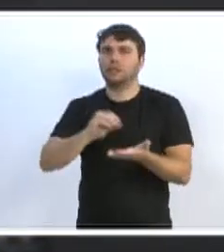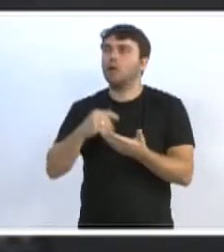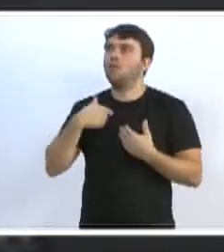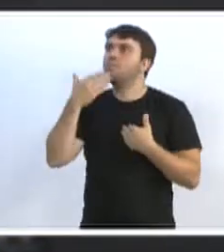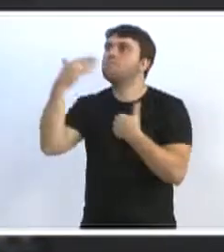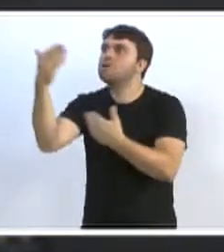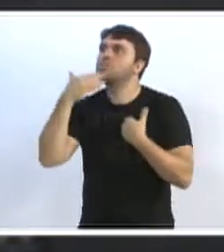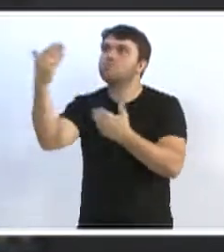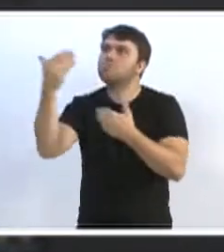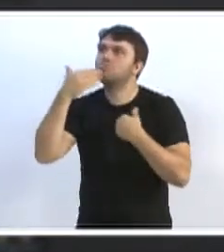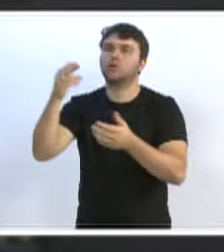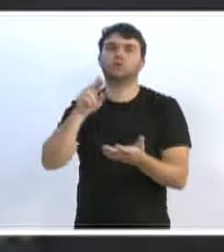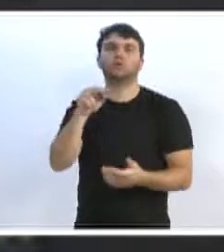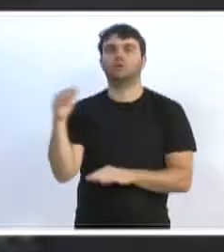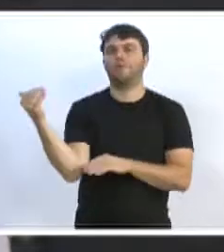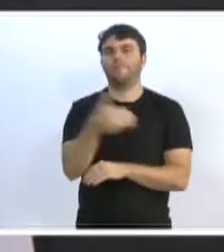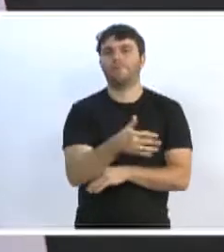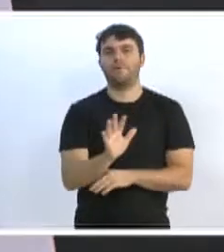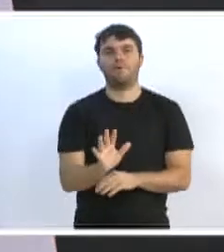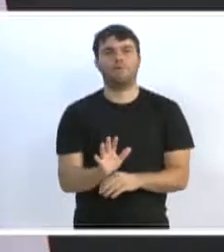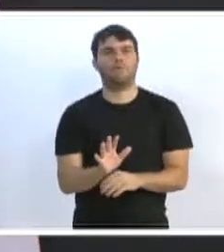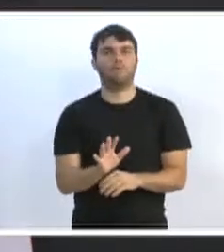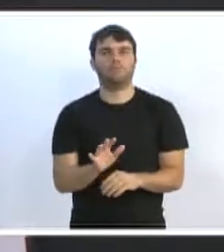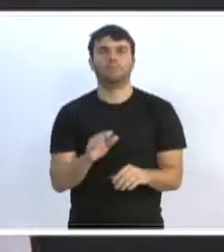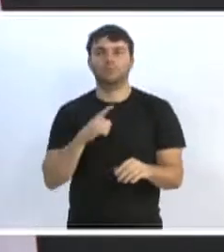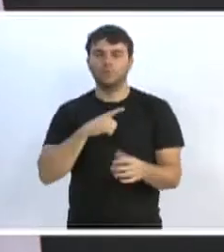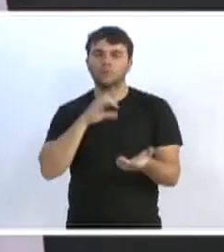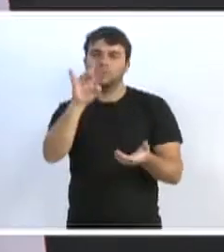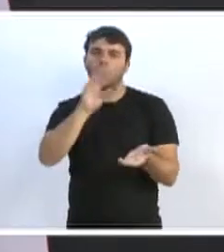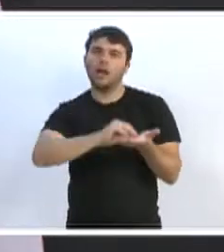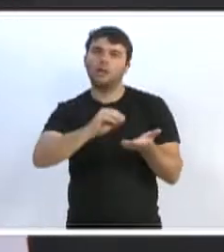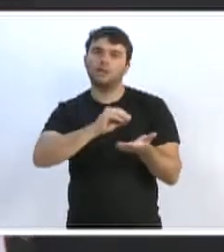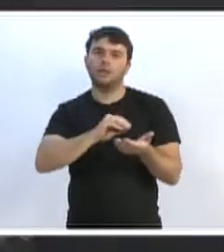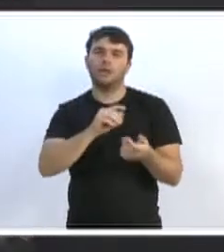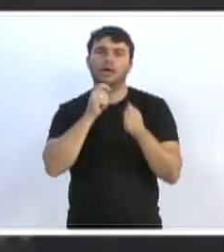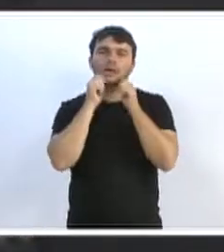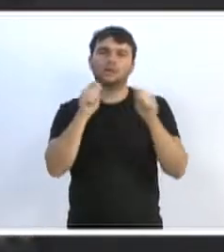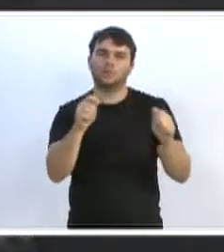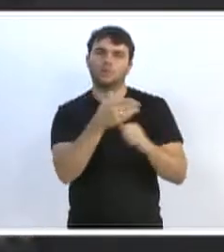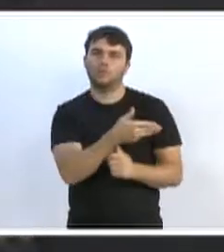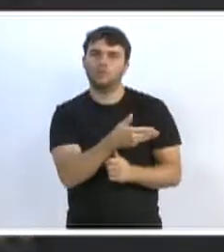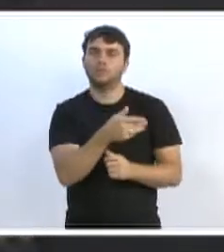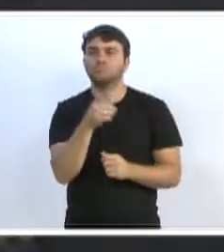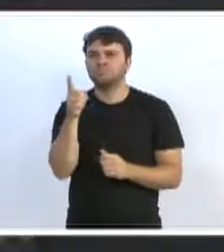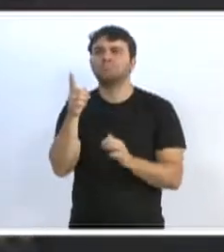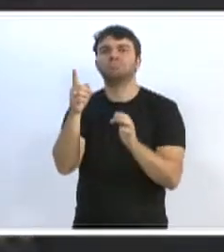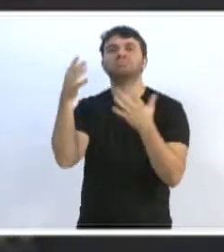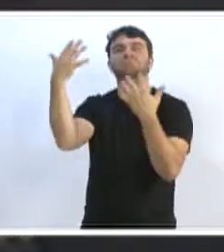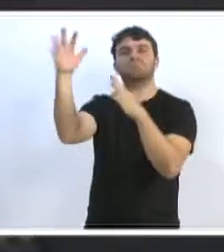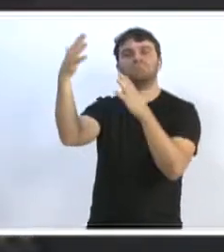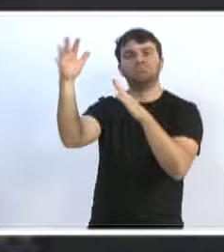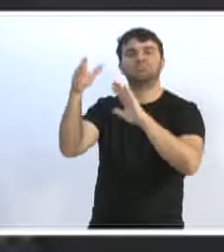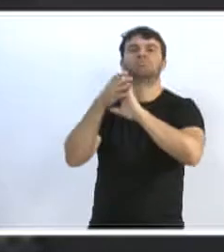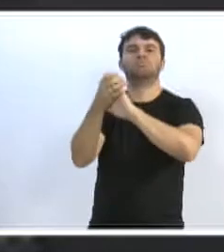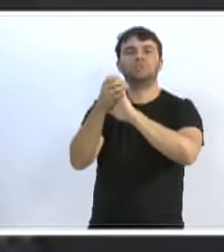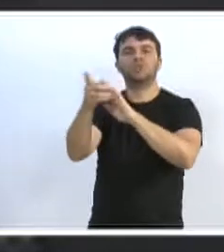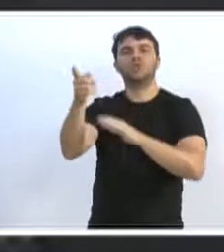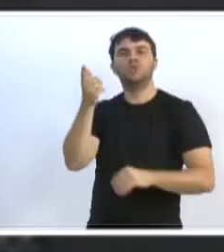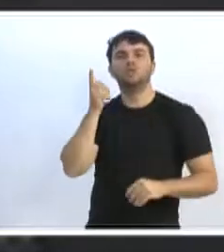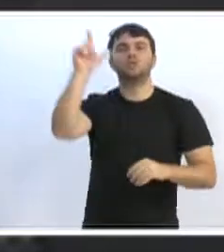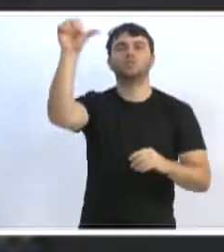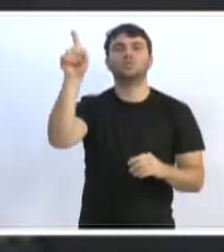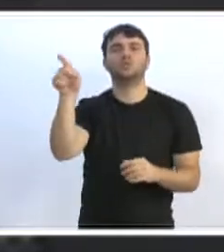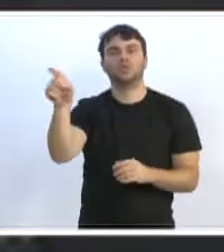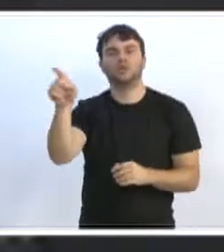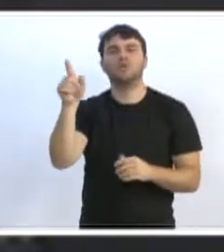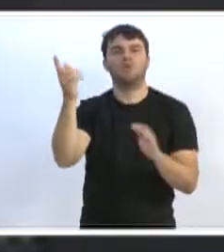meu. Apenas ele mandava assessor de fiscal lá para atender aquela comunidade. Você é um cara feliz, você é um cara, parabéns a você,